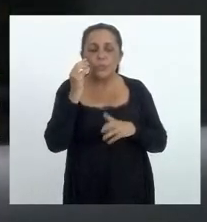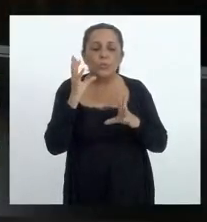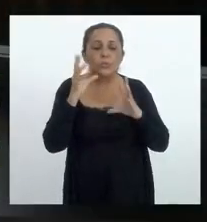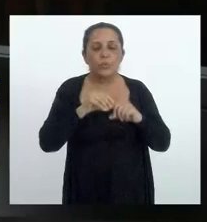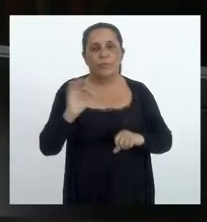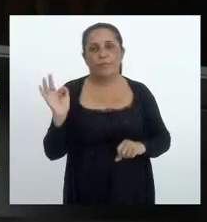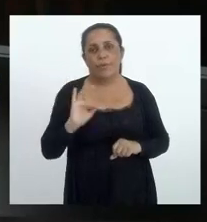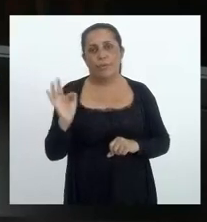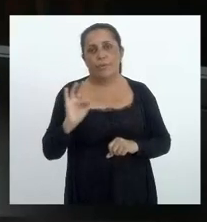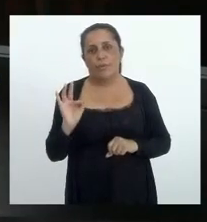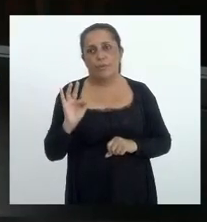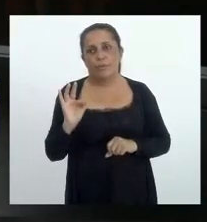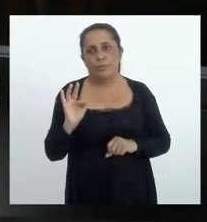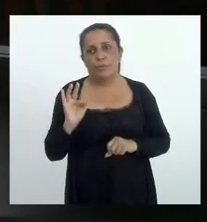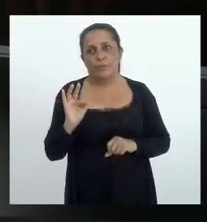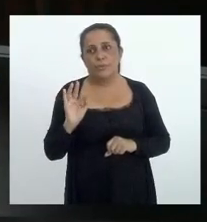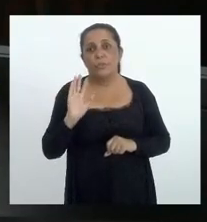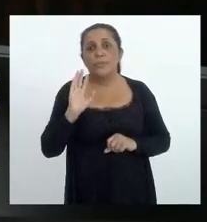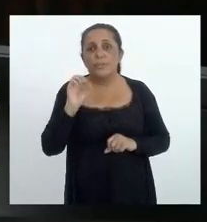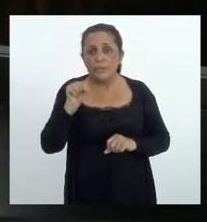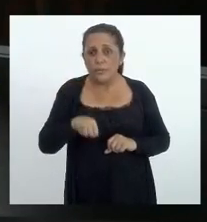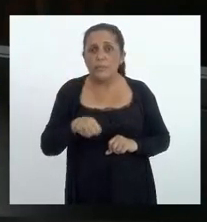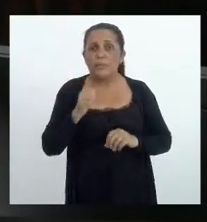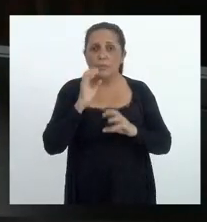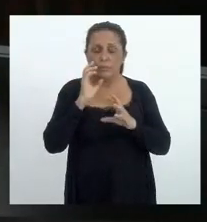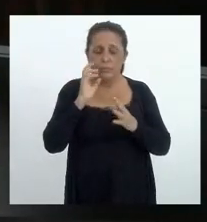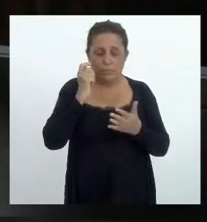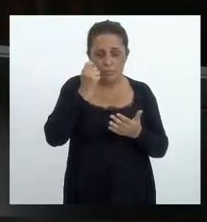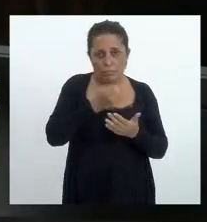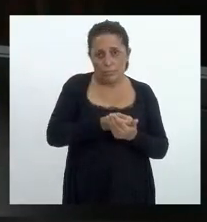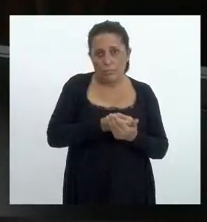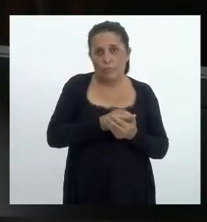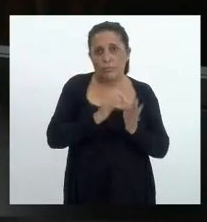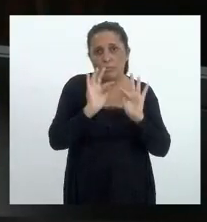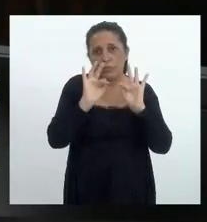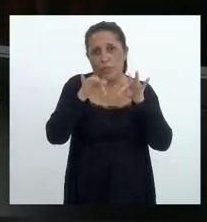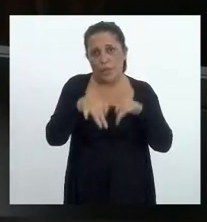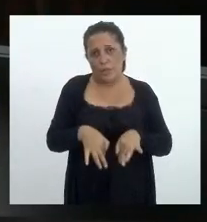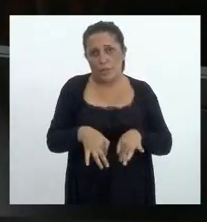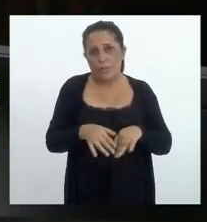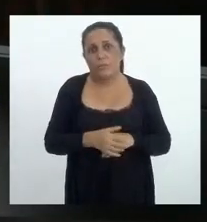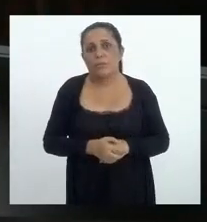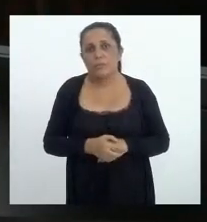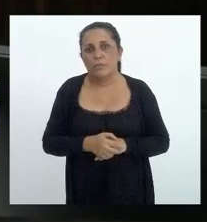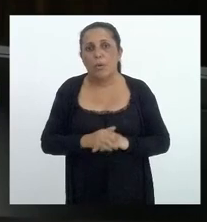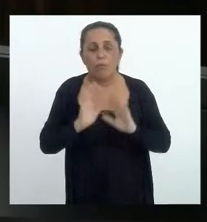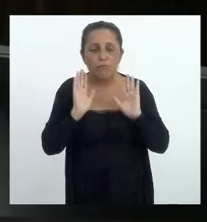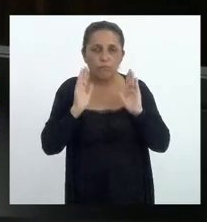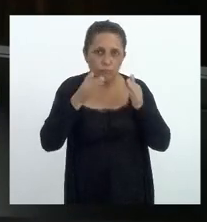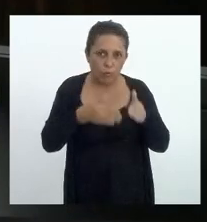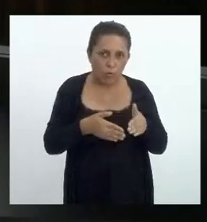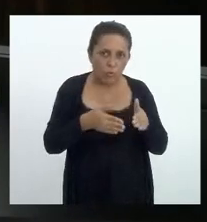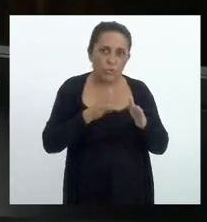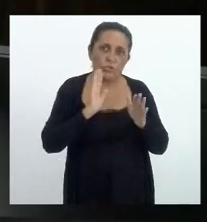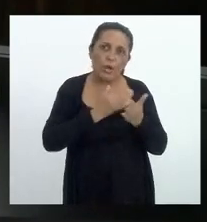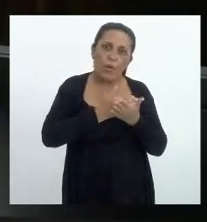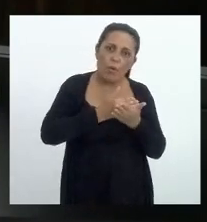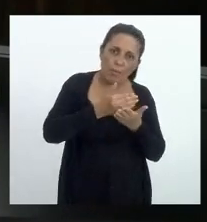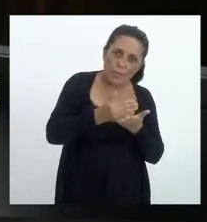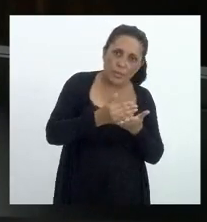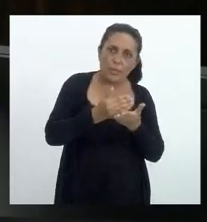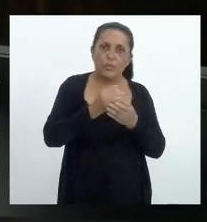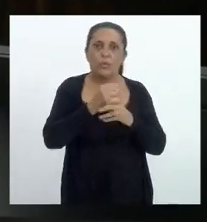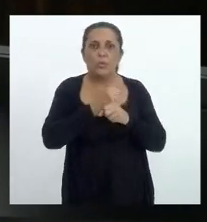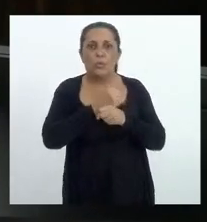universidades estão descontingenciadas. Então, gostaria de frisar novamente, nós entramos um ano com